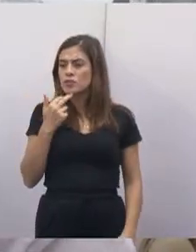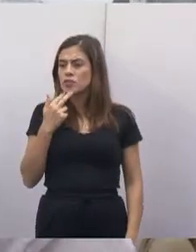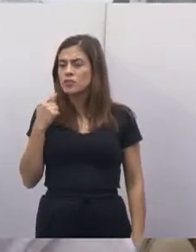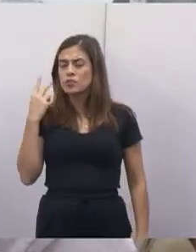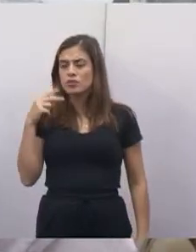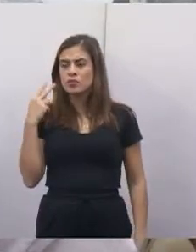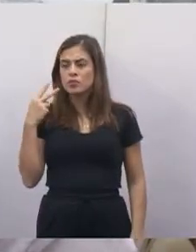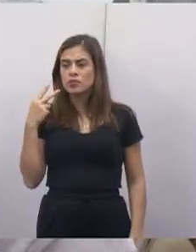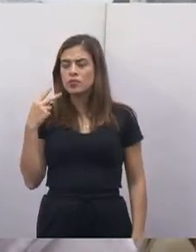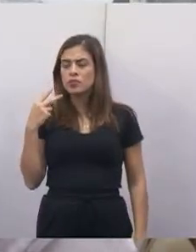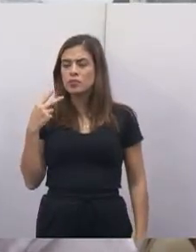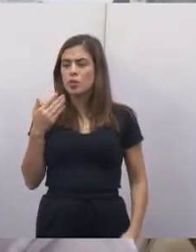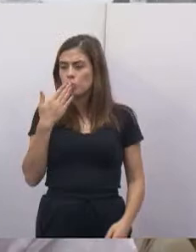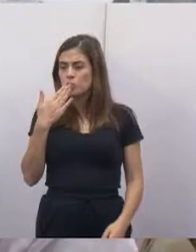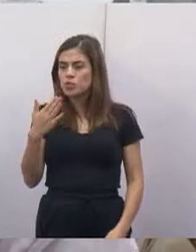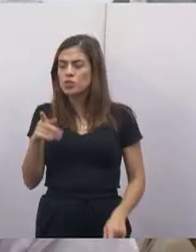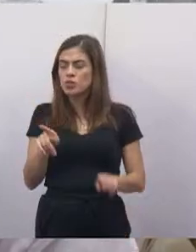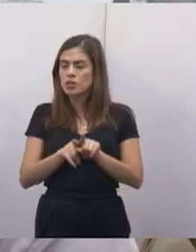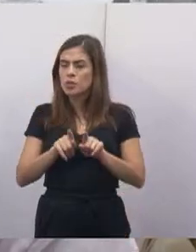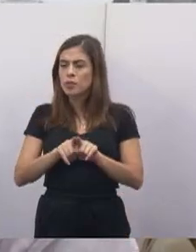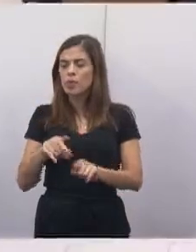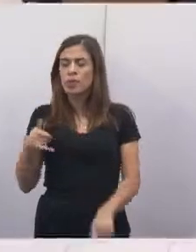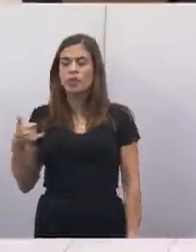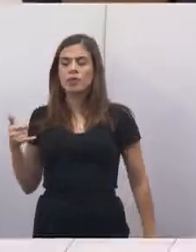pelo pedido e pelo aniversário de hoje.